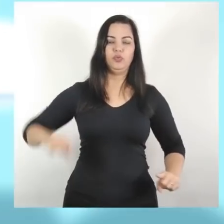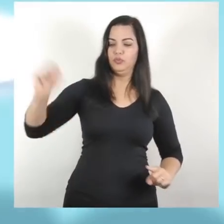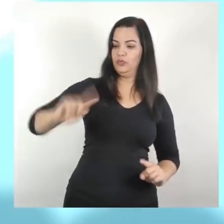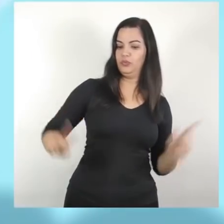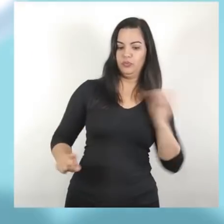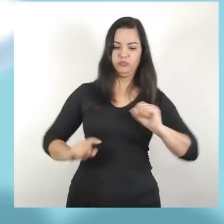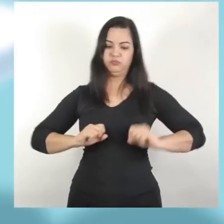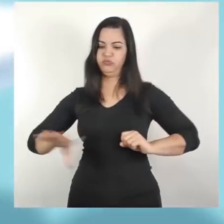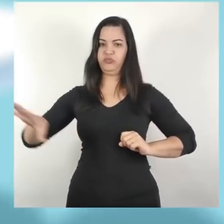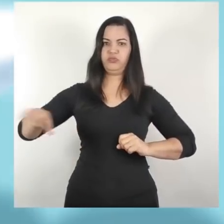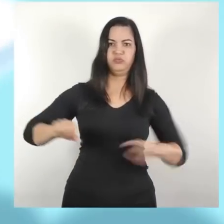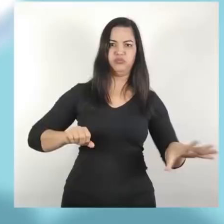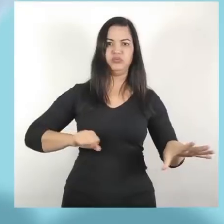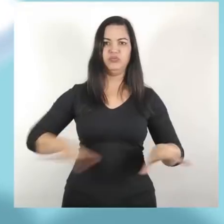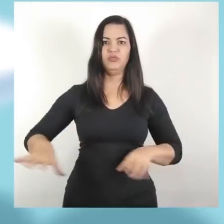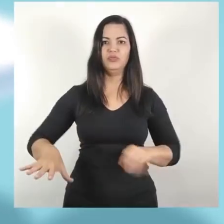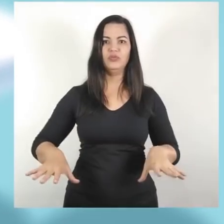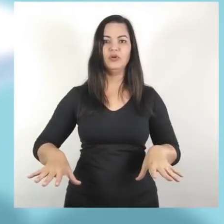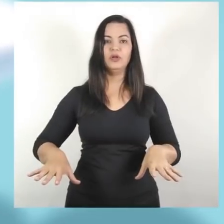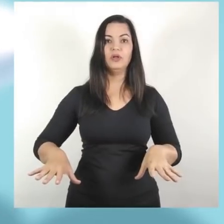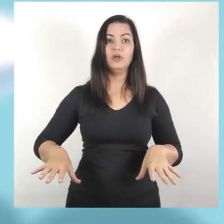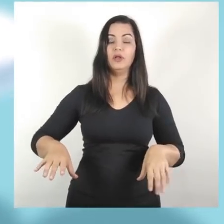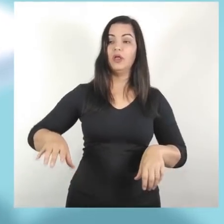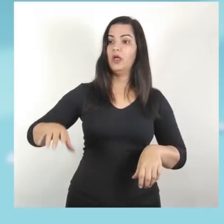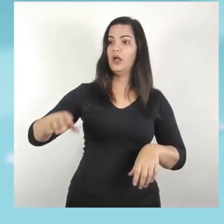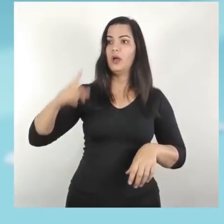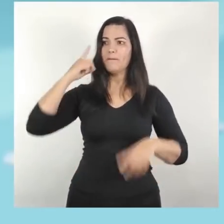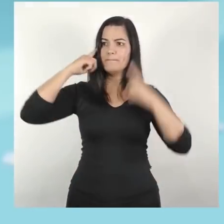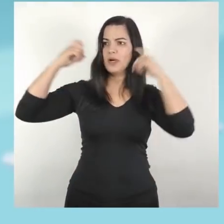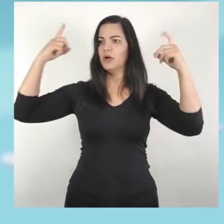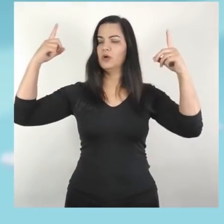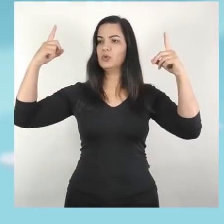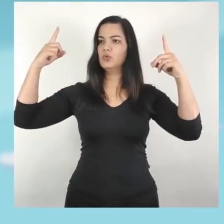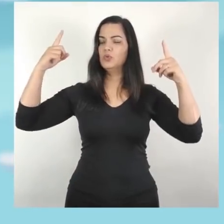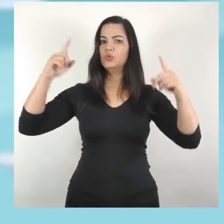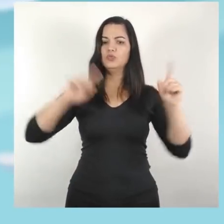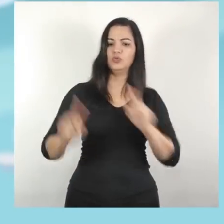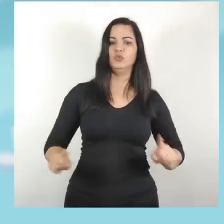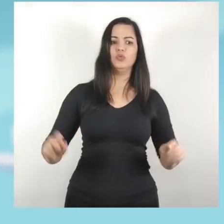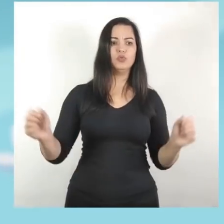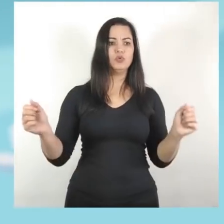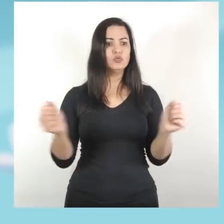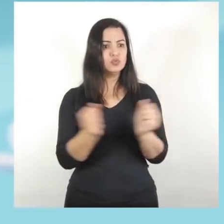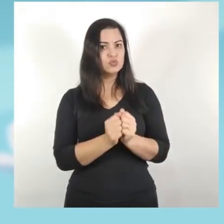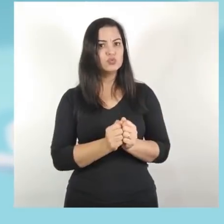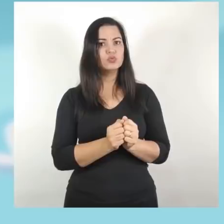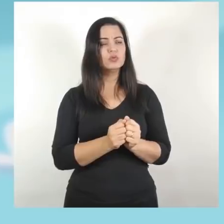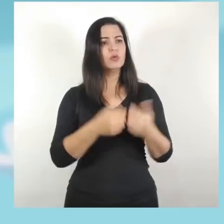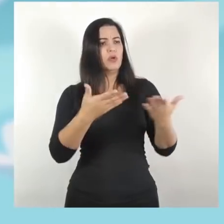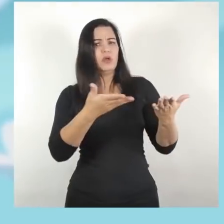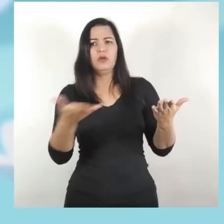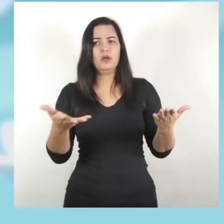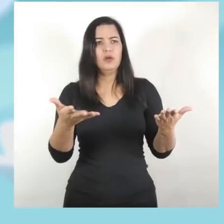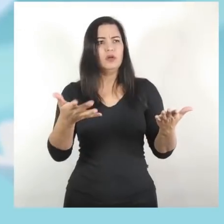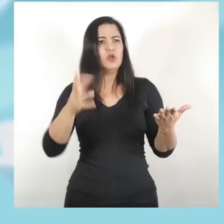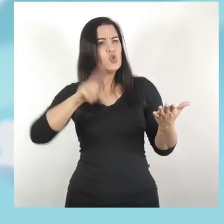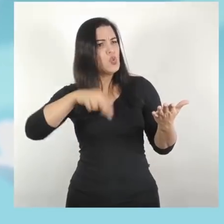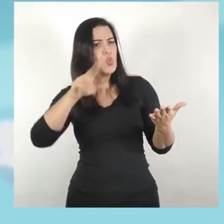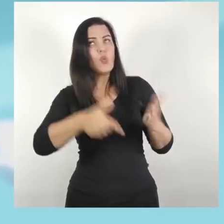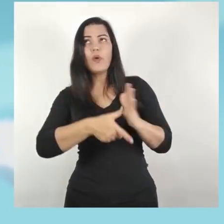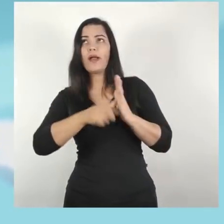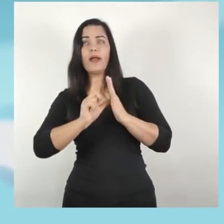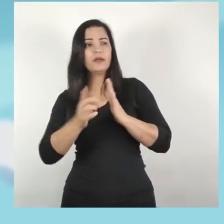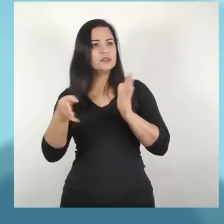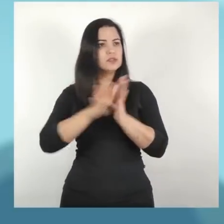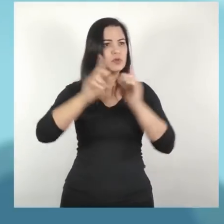A gente tá fazendo raio e trovão ao mesmo tempo. Puxa vida, parece até que vocês nunca estiveram numa